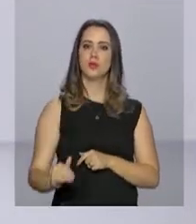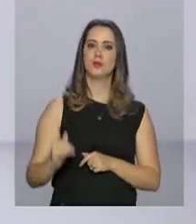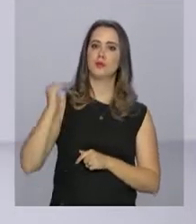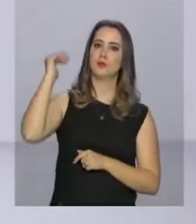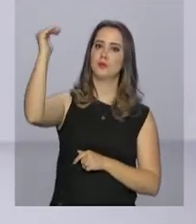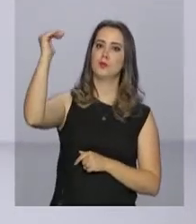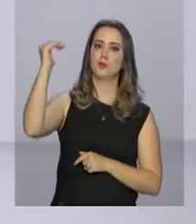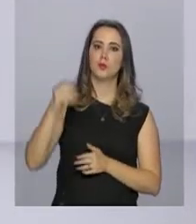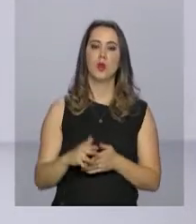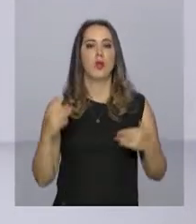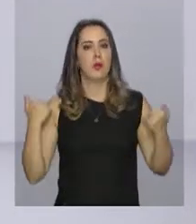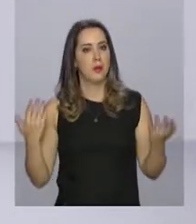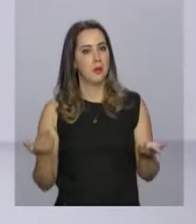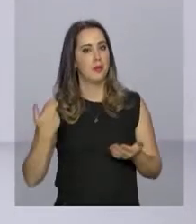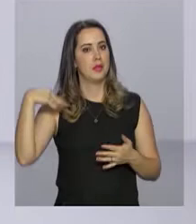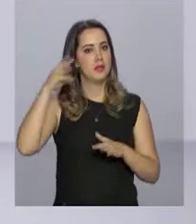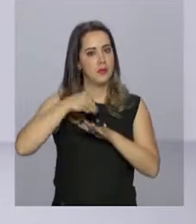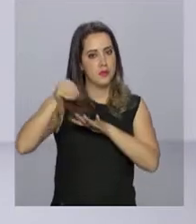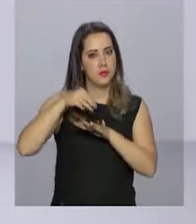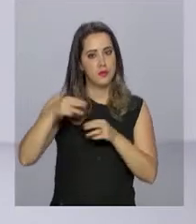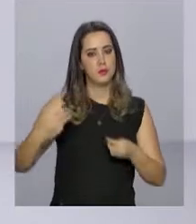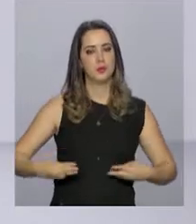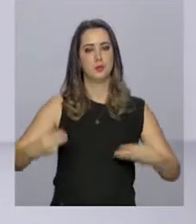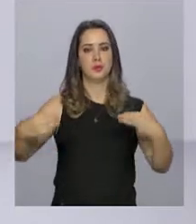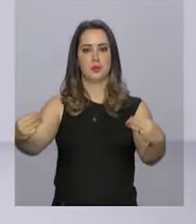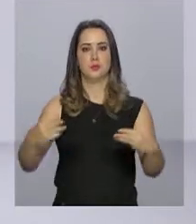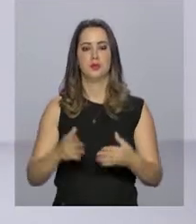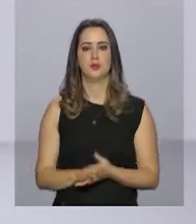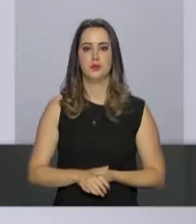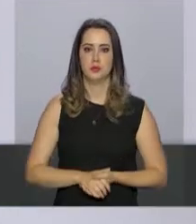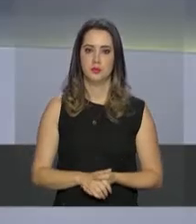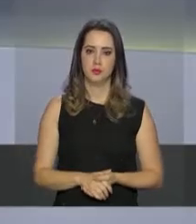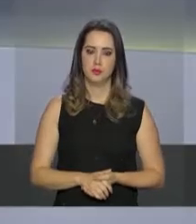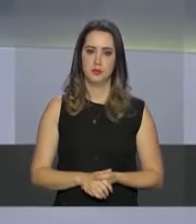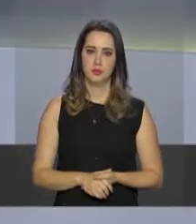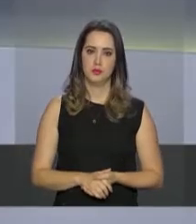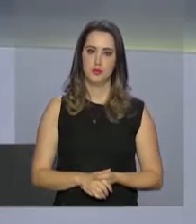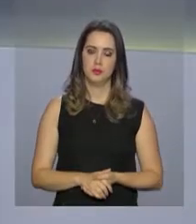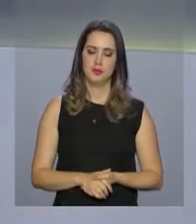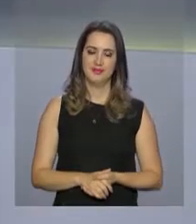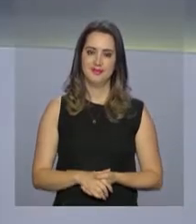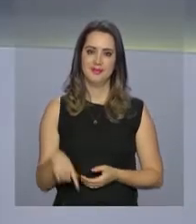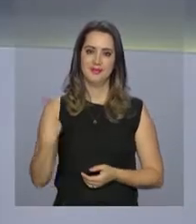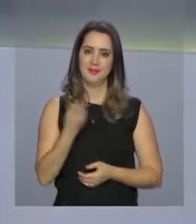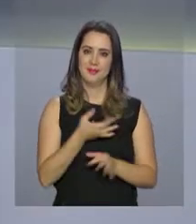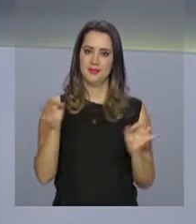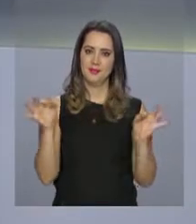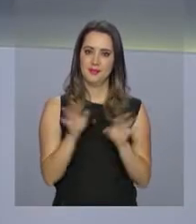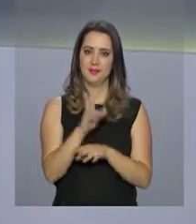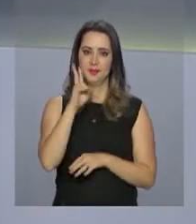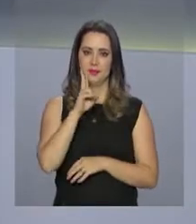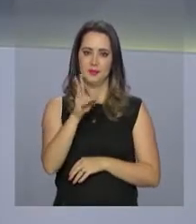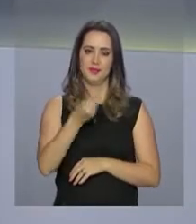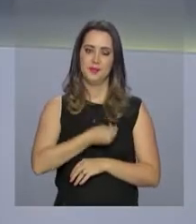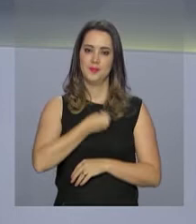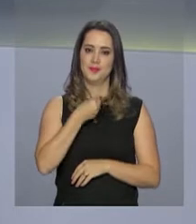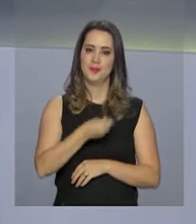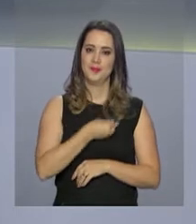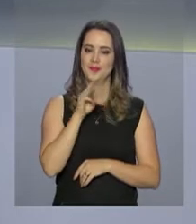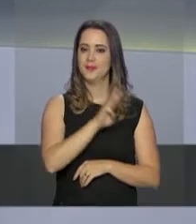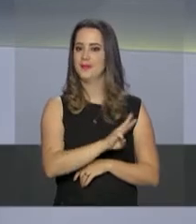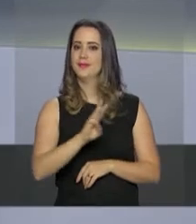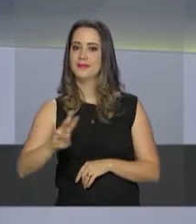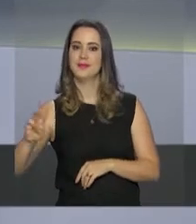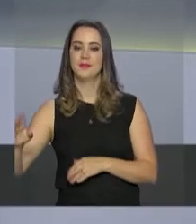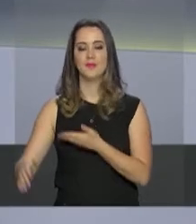adultos brasileiros. Mais informações no site do Ministério. Nós ficamos por aqui. Você acompanha a programação ao vivo